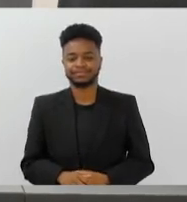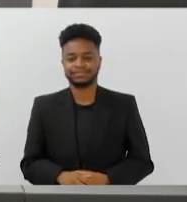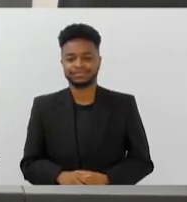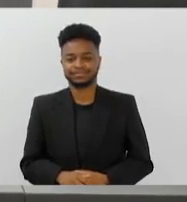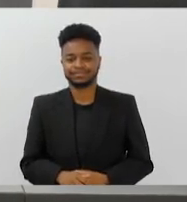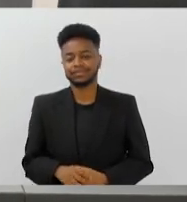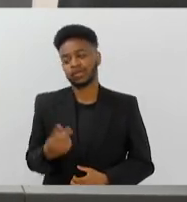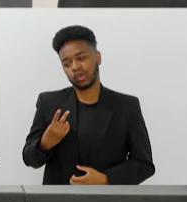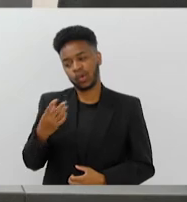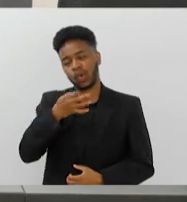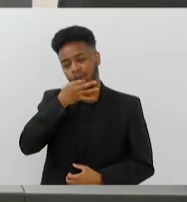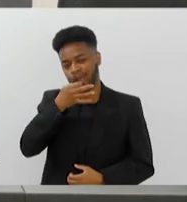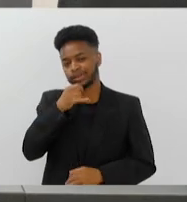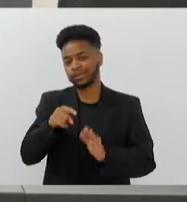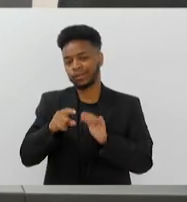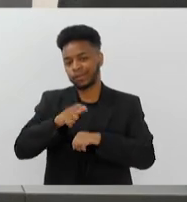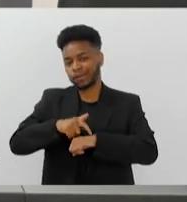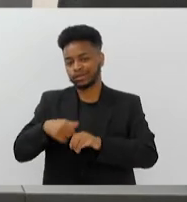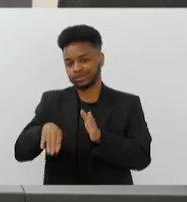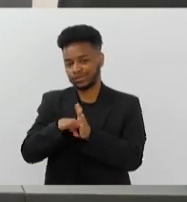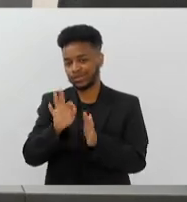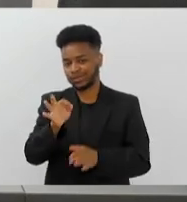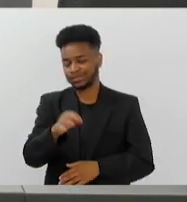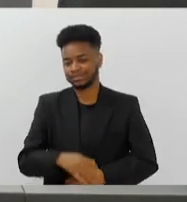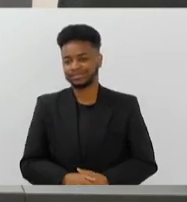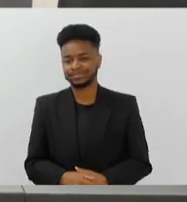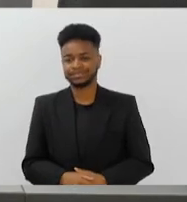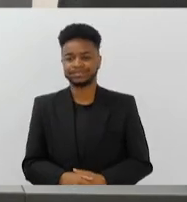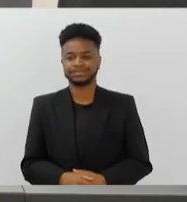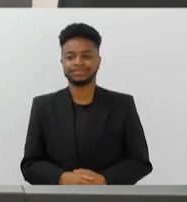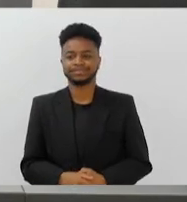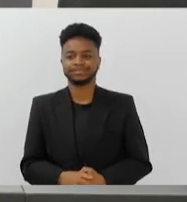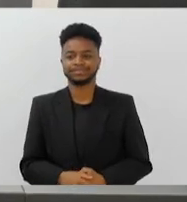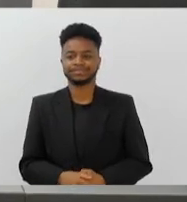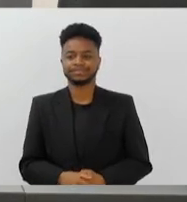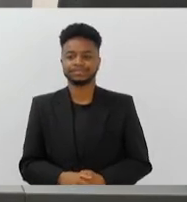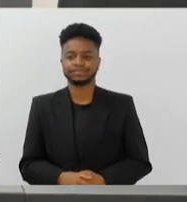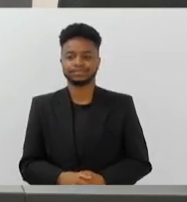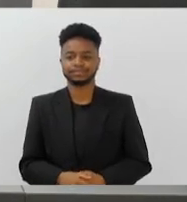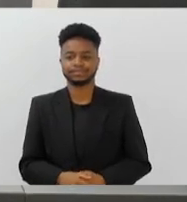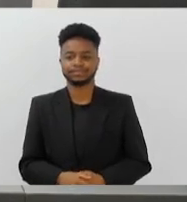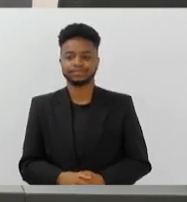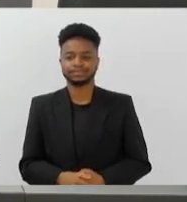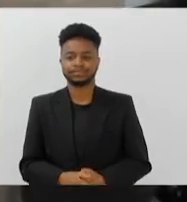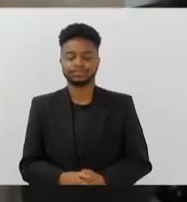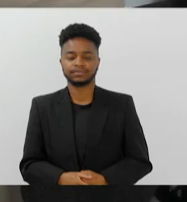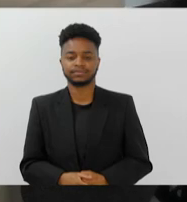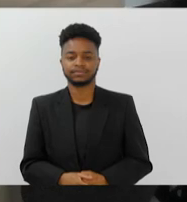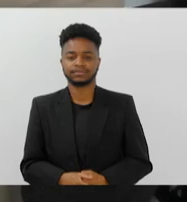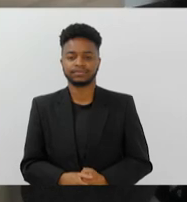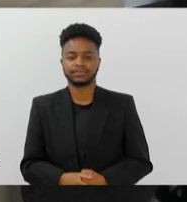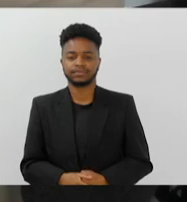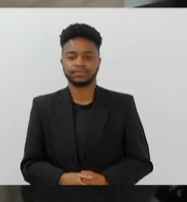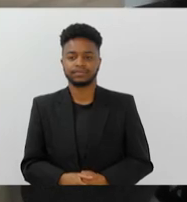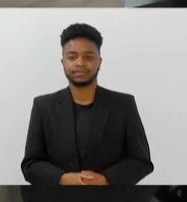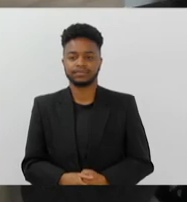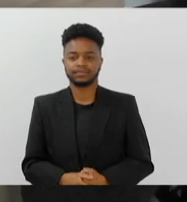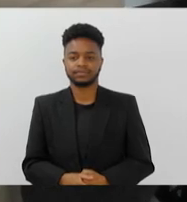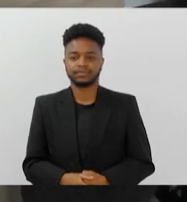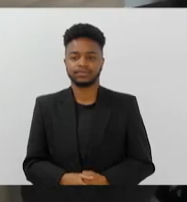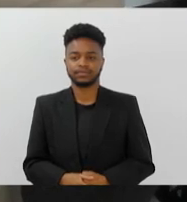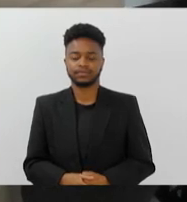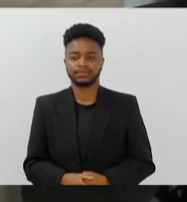Comentamos isso na chegada, né? Então, amigo. Eu tá não certo. Fiz essa insinuação. Não, nem